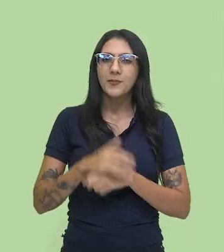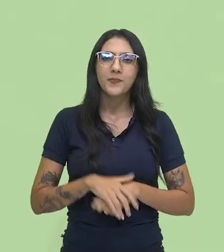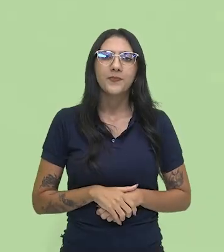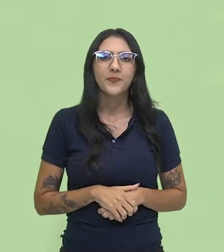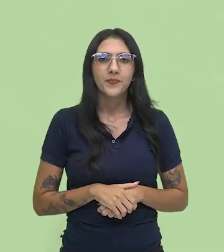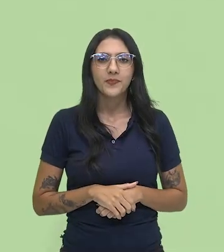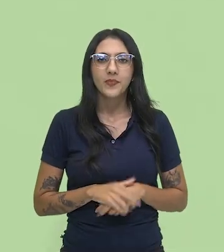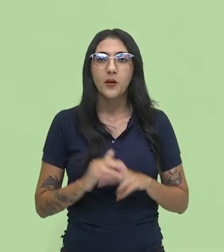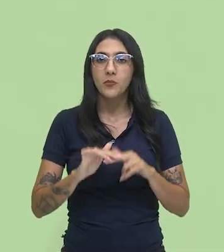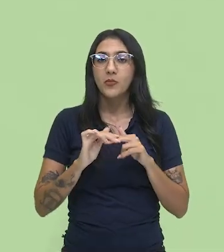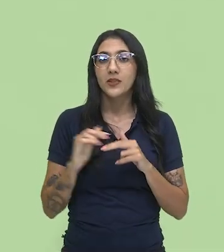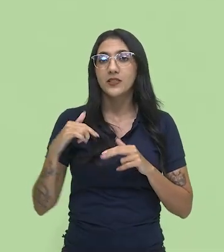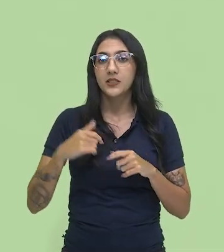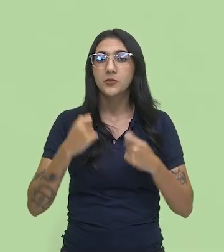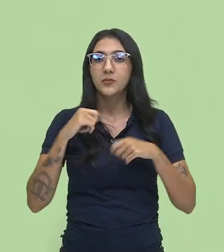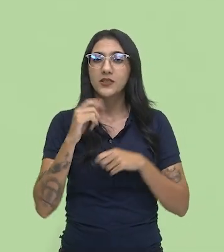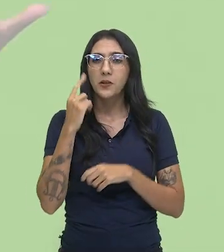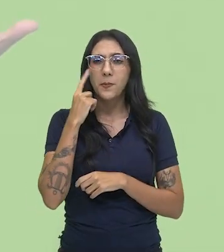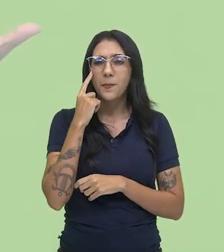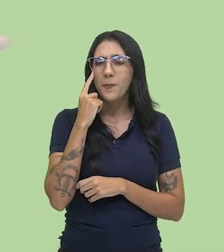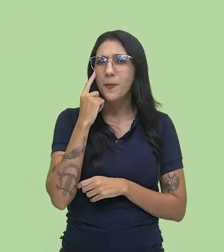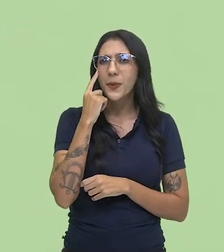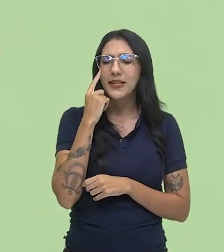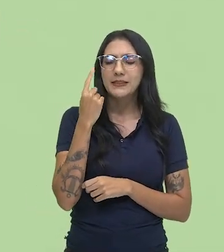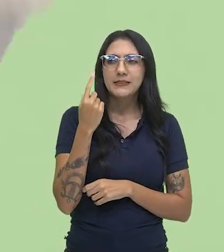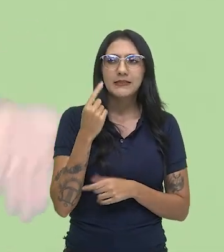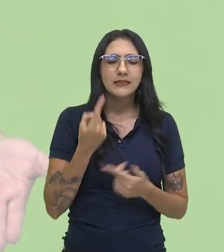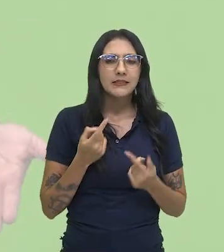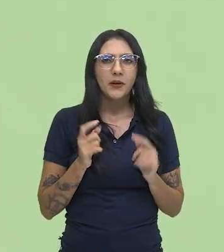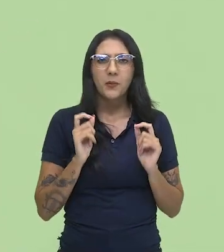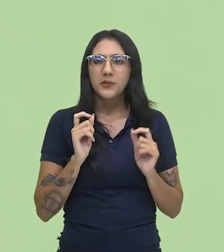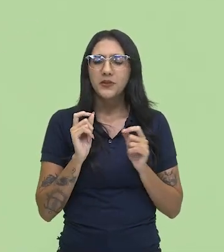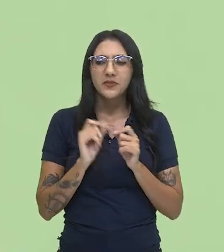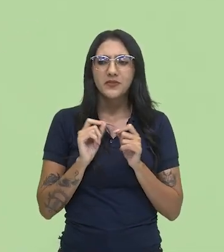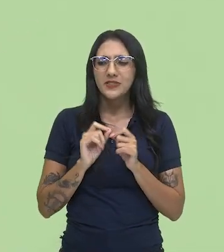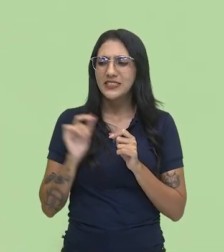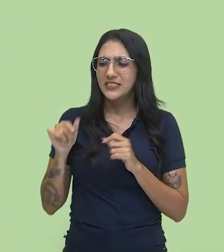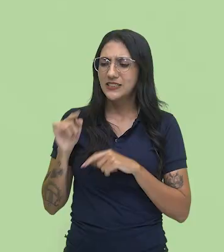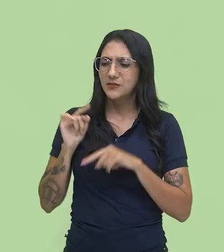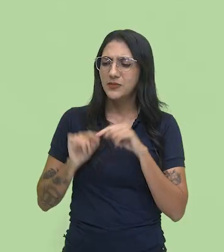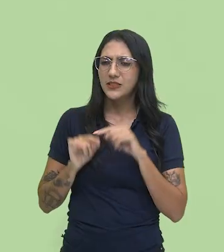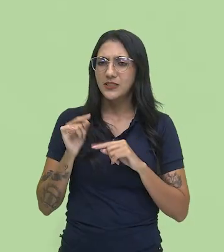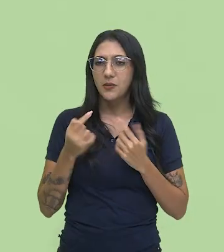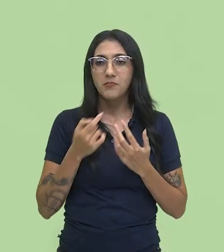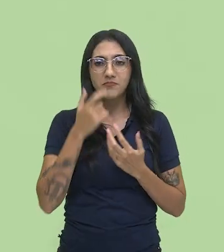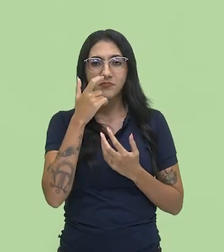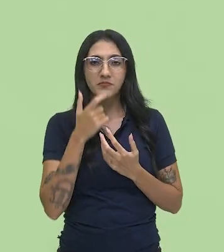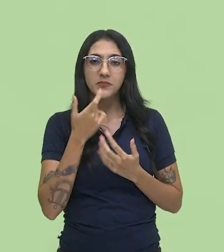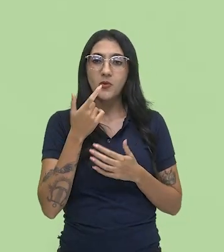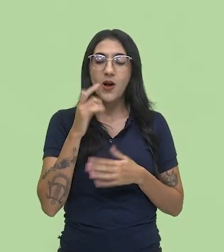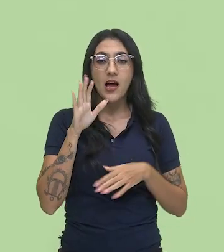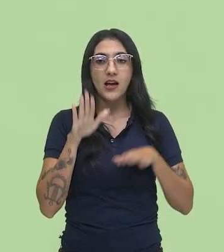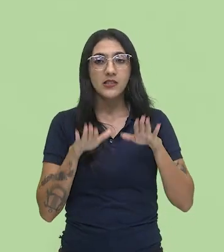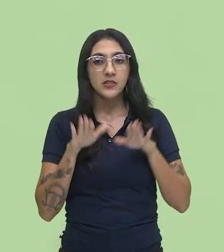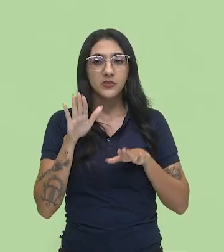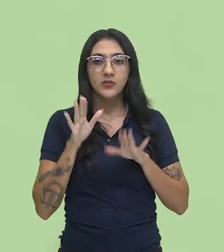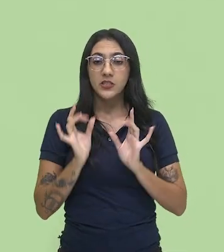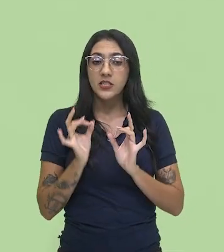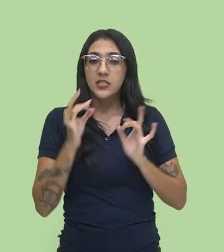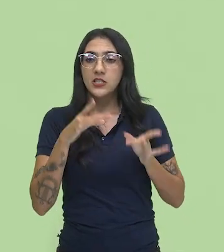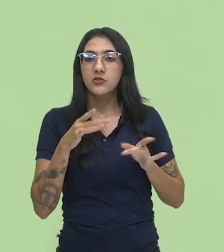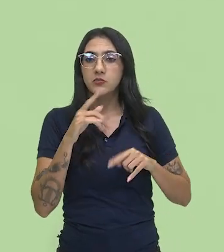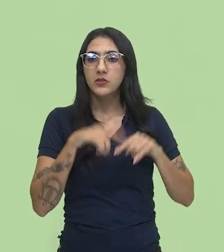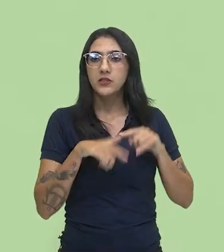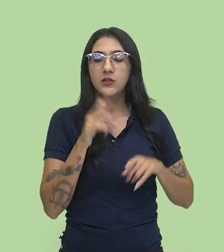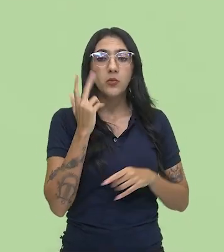gente precisa pensar, o que eu vou fazer, vai ficar aqui? Eu, às vezes, descarto, né, o lixo